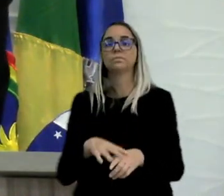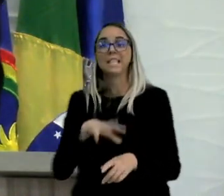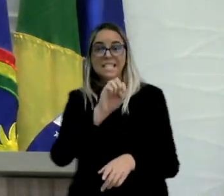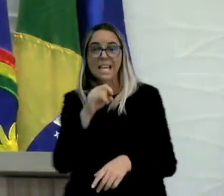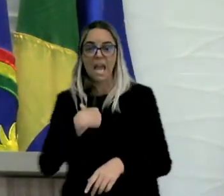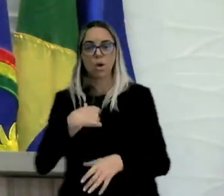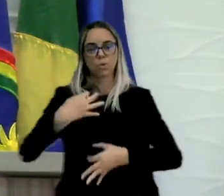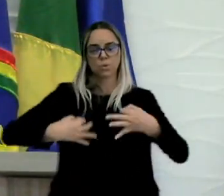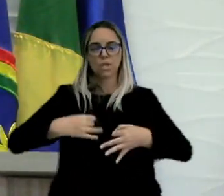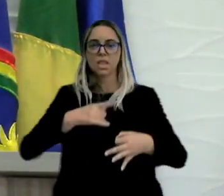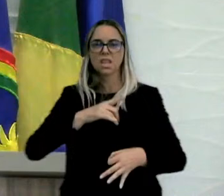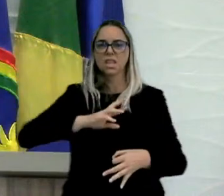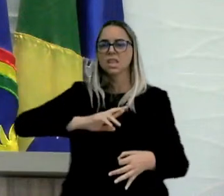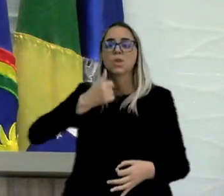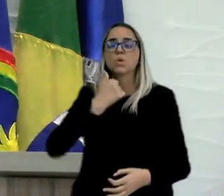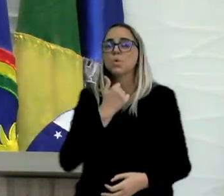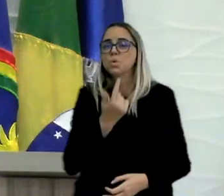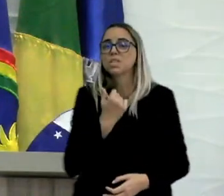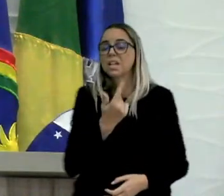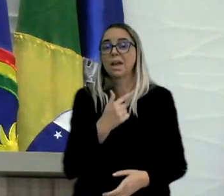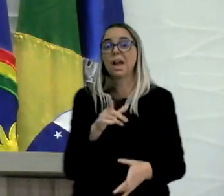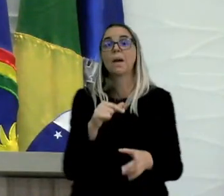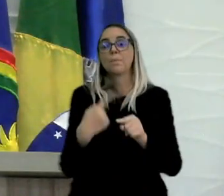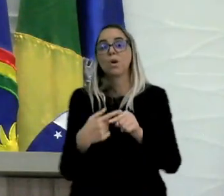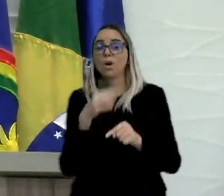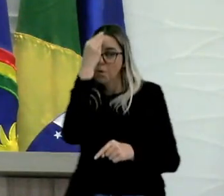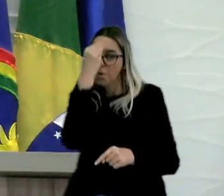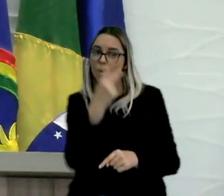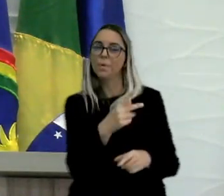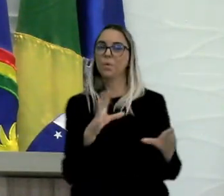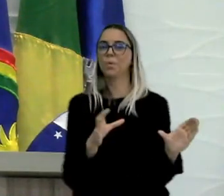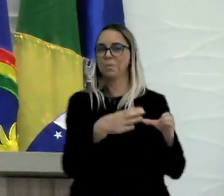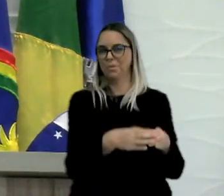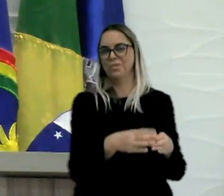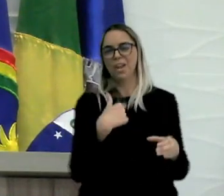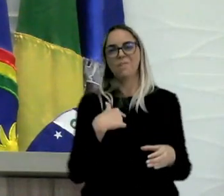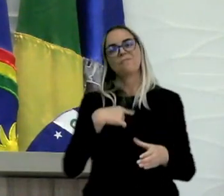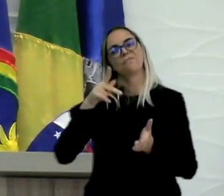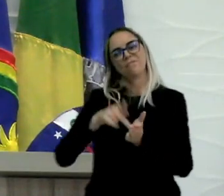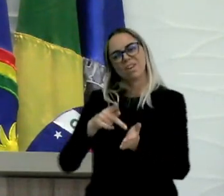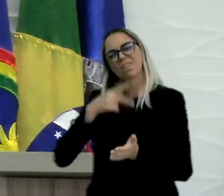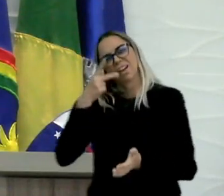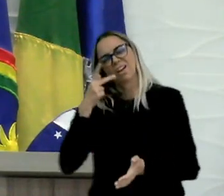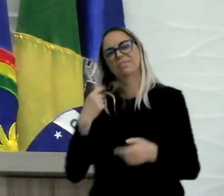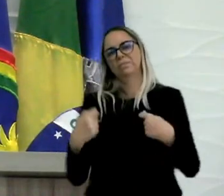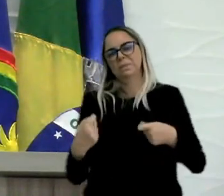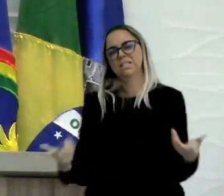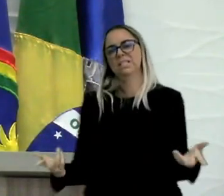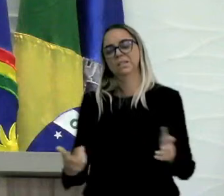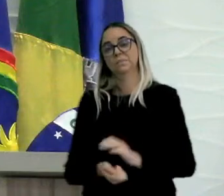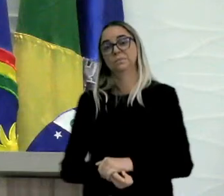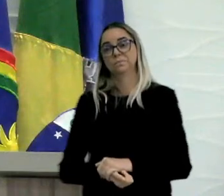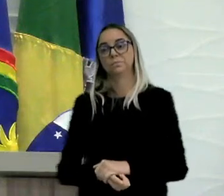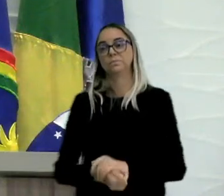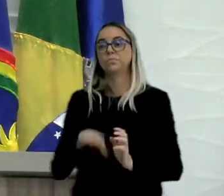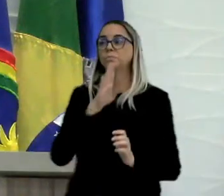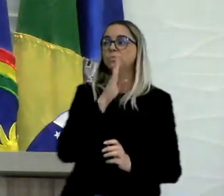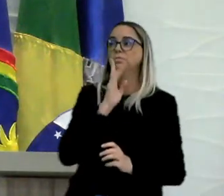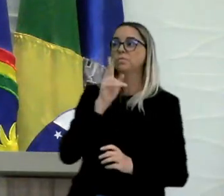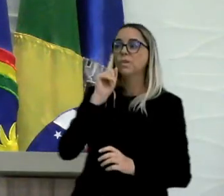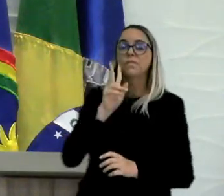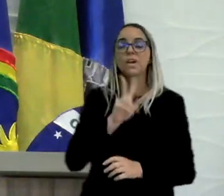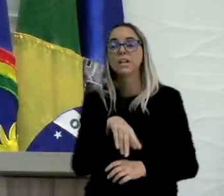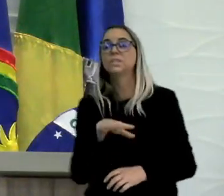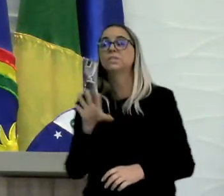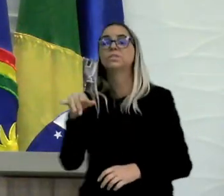candidato é por causa de vocês o grupo de vocês porque não quer que vem aqui fala a verdade eu não eu não só quesse caba Bruno eu vejo caba